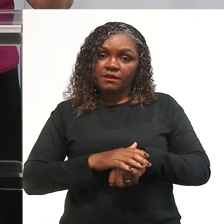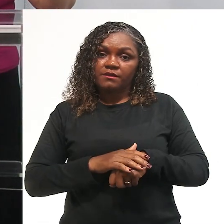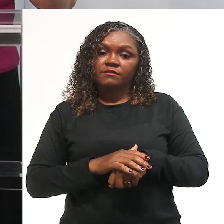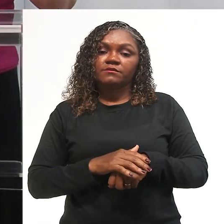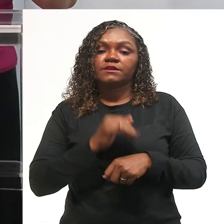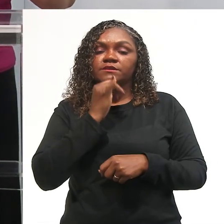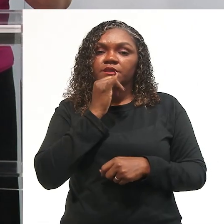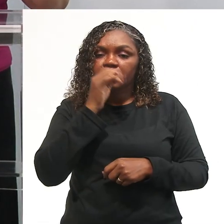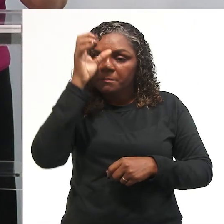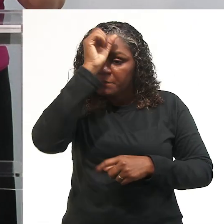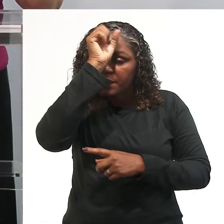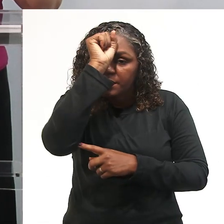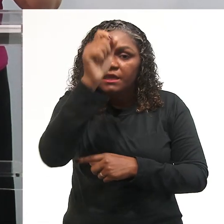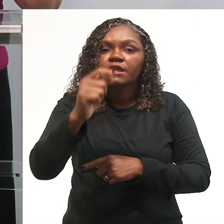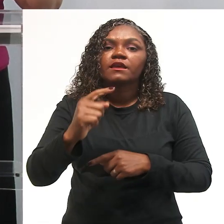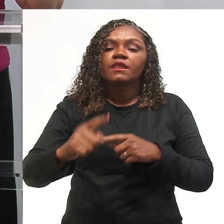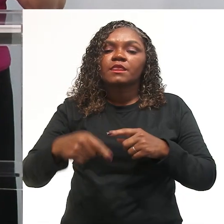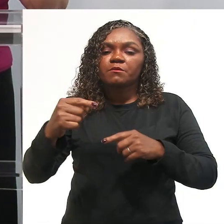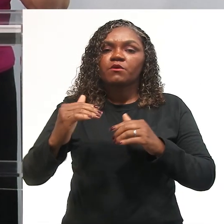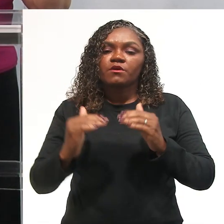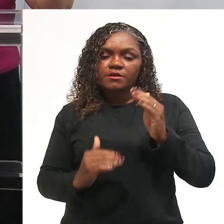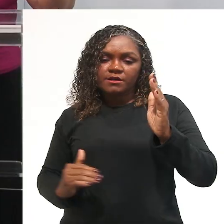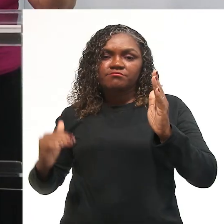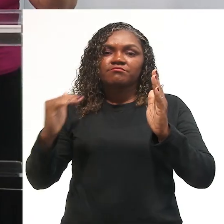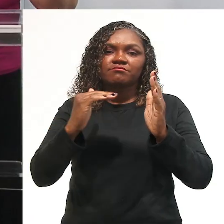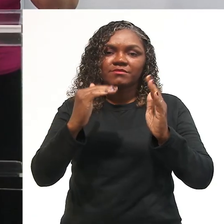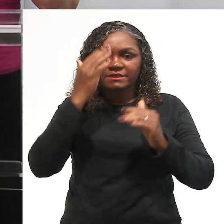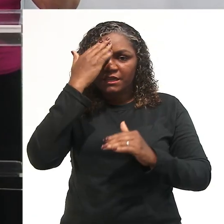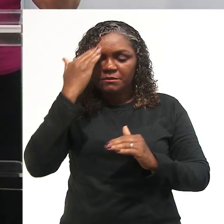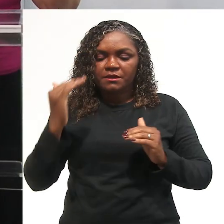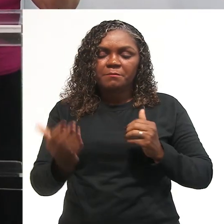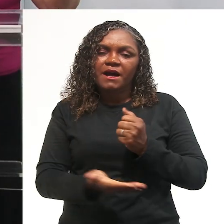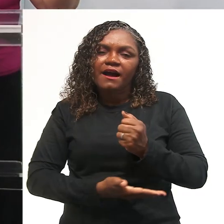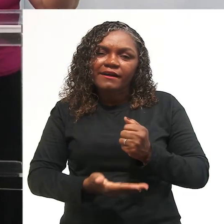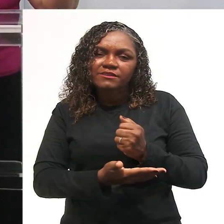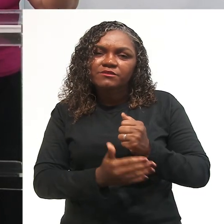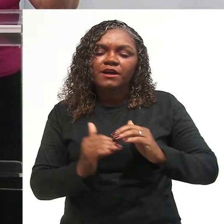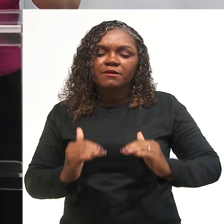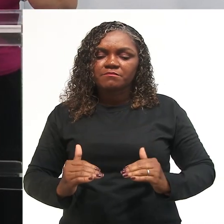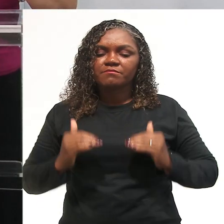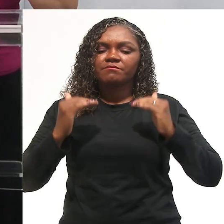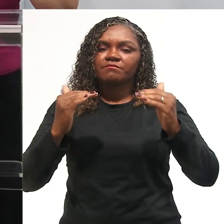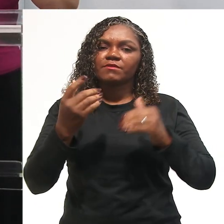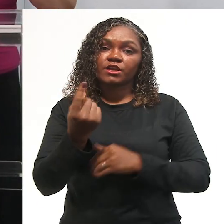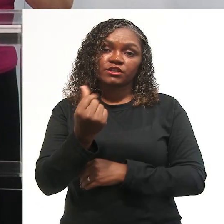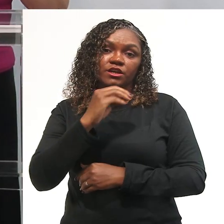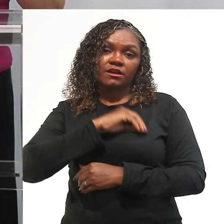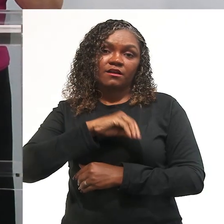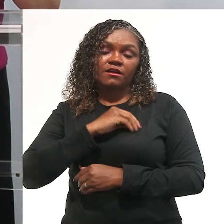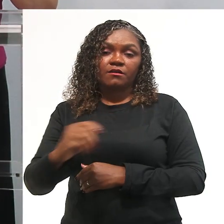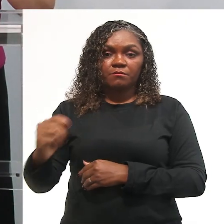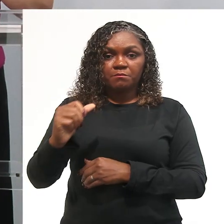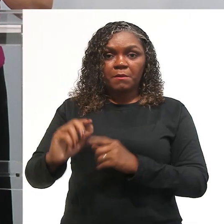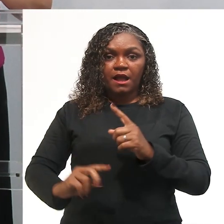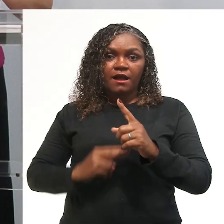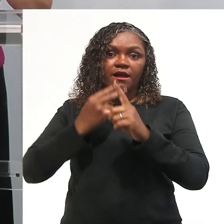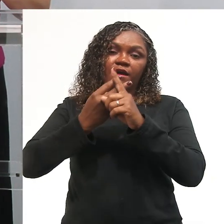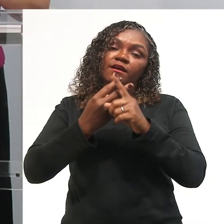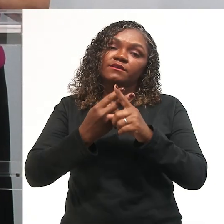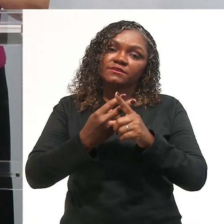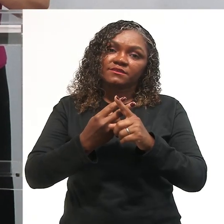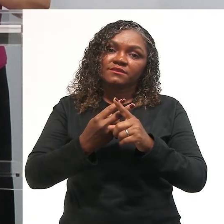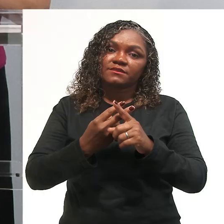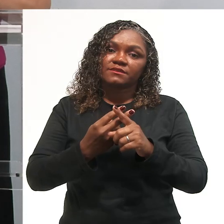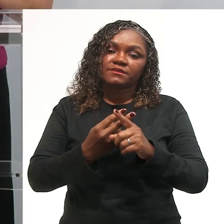exemplo, para um outro nível, né? Para ele começar a ganhar mais. Então, saiu já